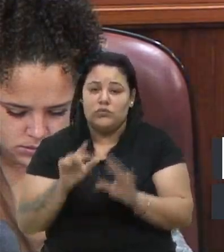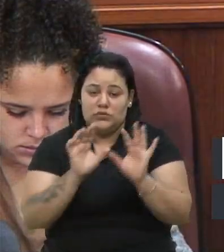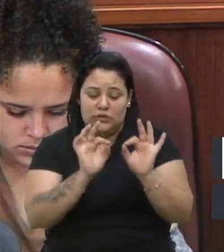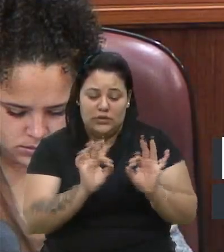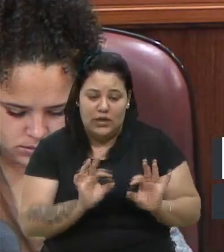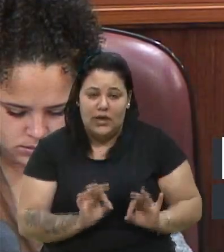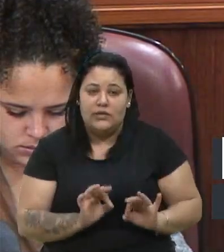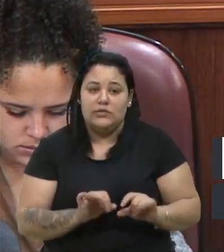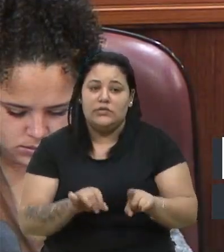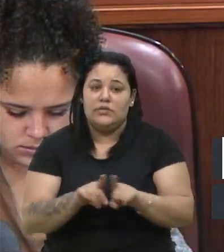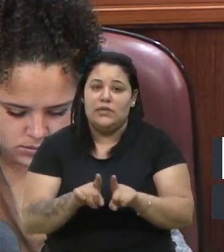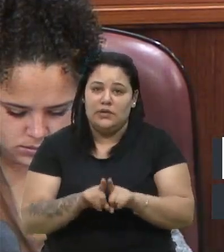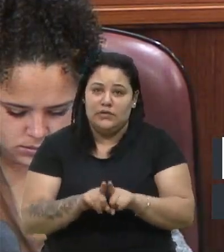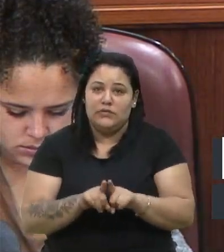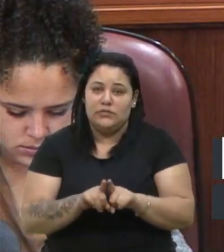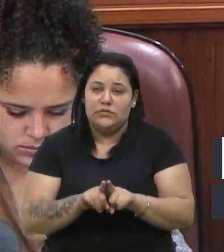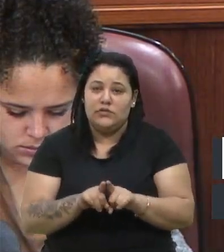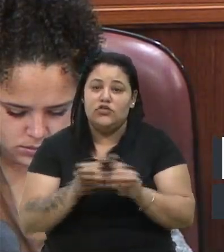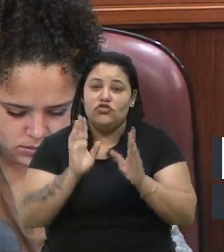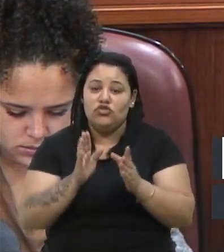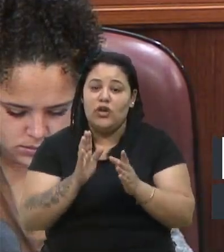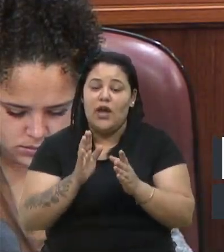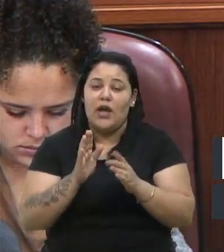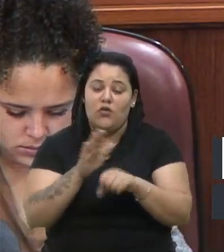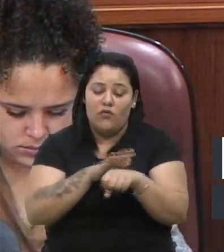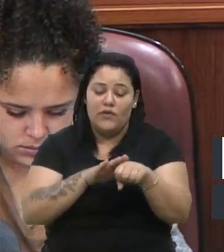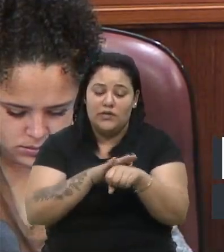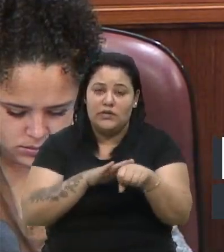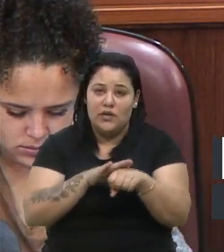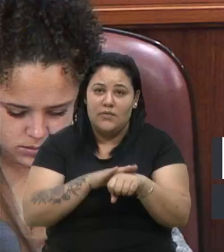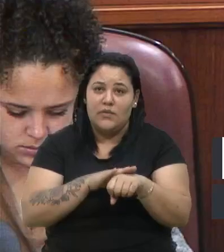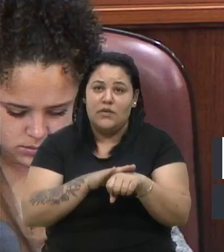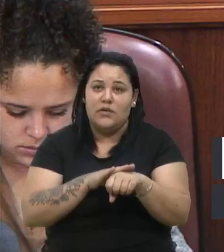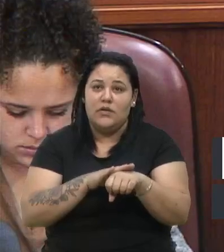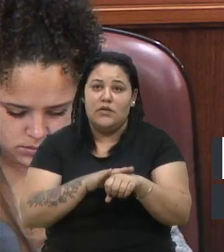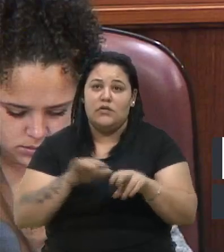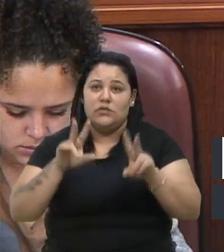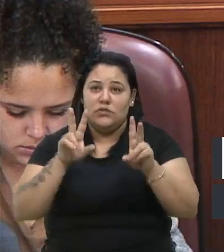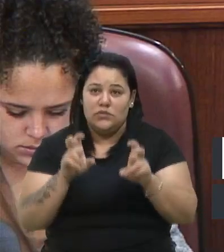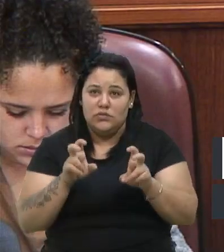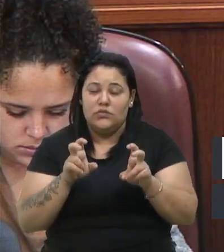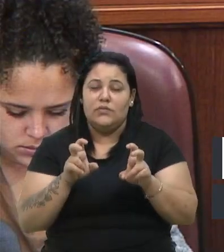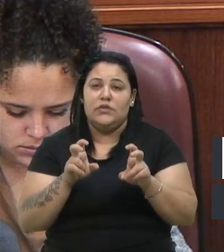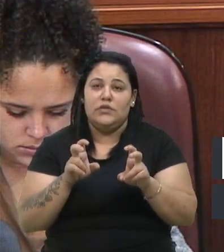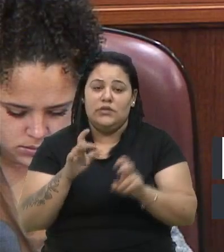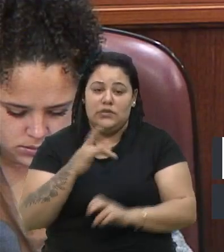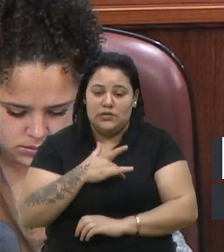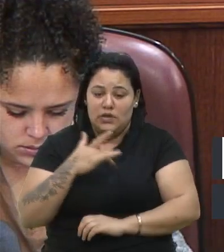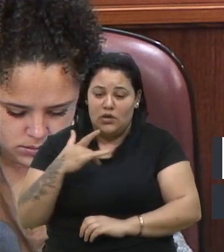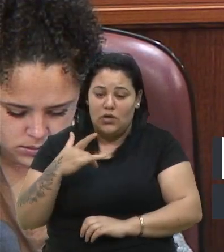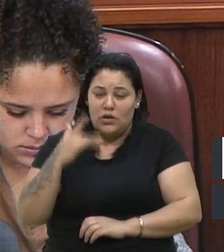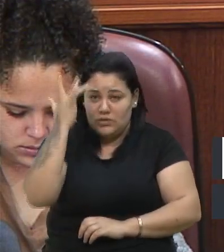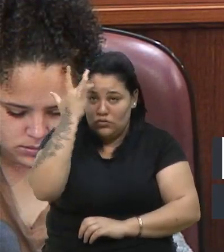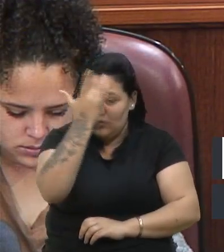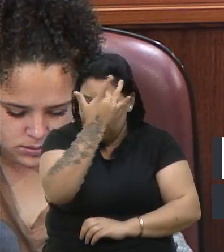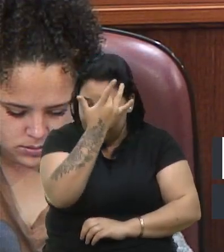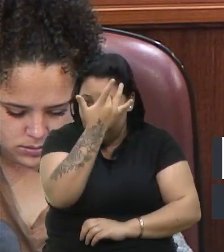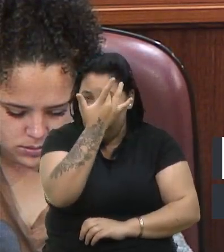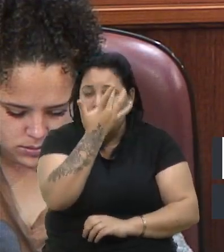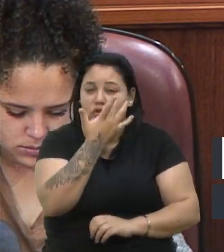comandante Vargas das questões da saúde mental, do adoecimento, né? E aqui a gente tem que